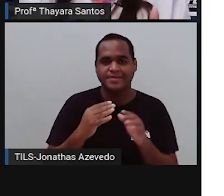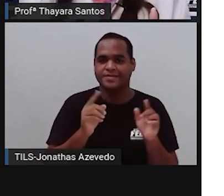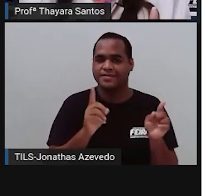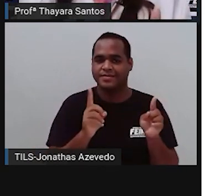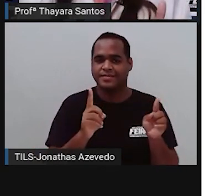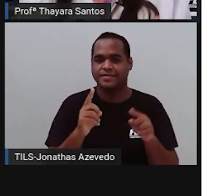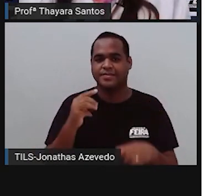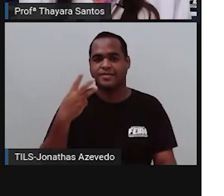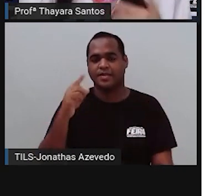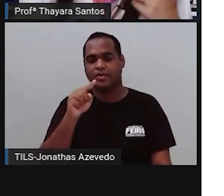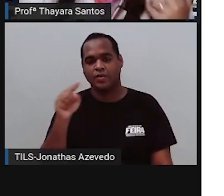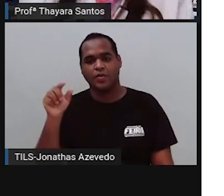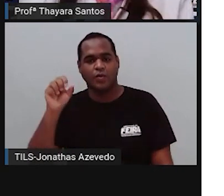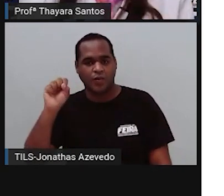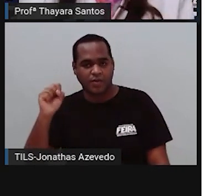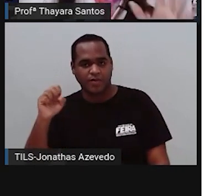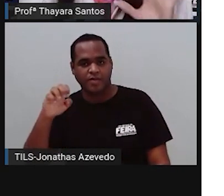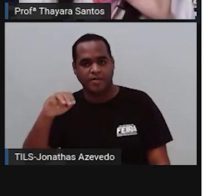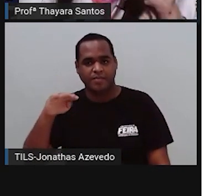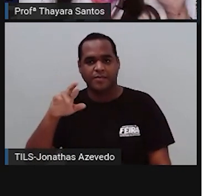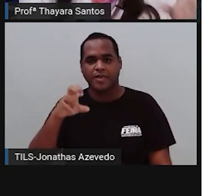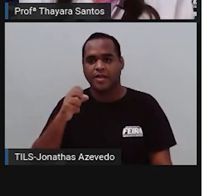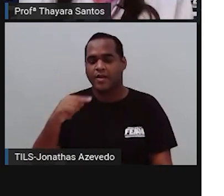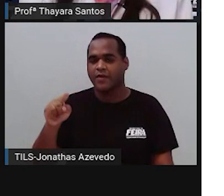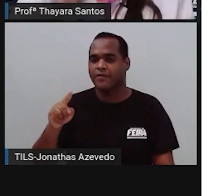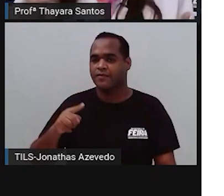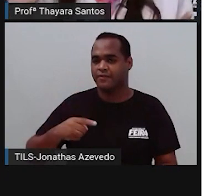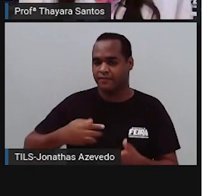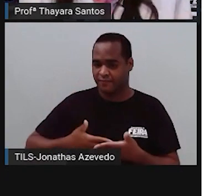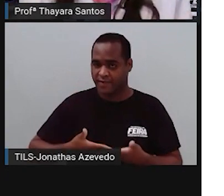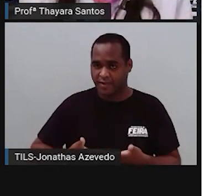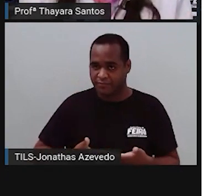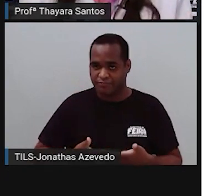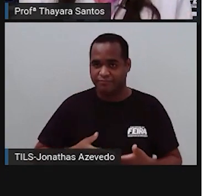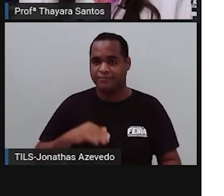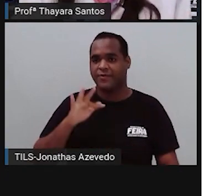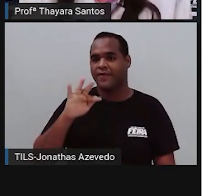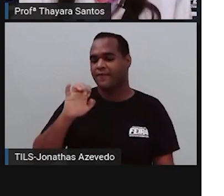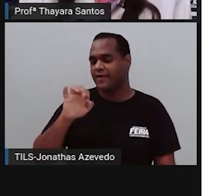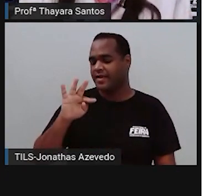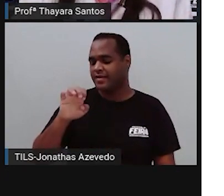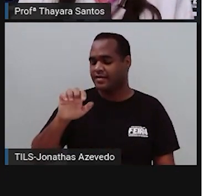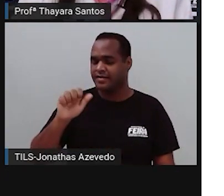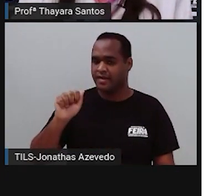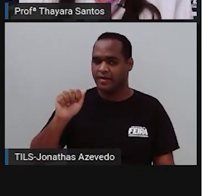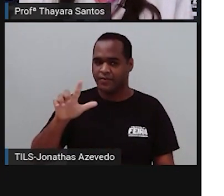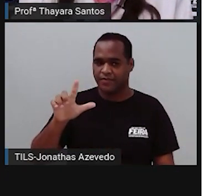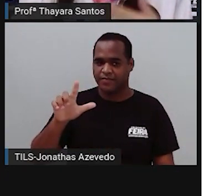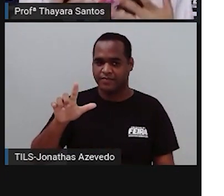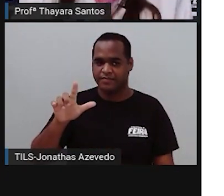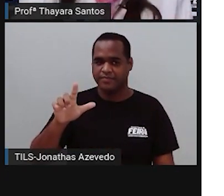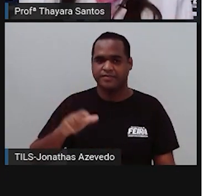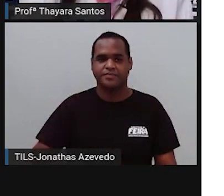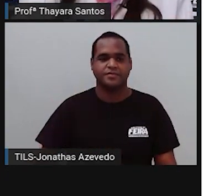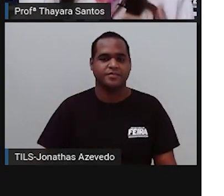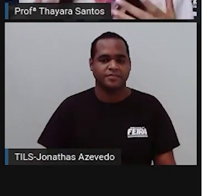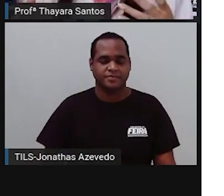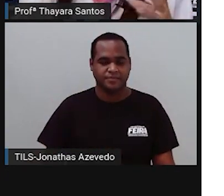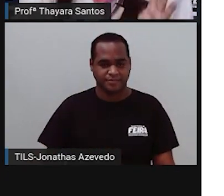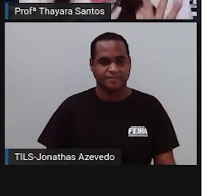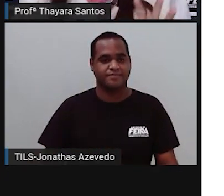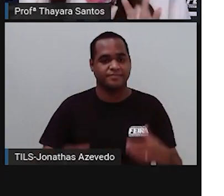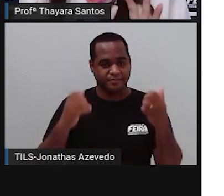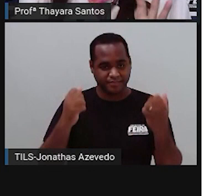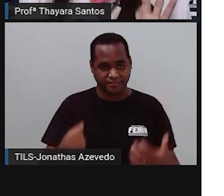gente chama de embrião, e da semana 9 até a semana 36, a gente chama de feto.